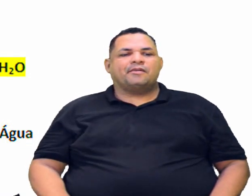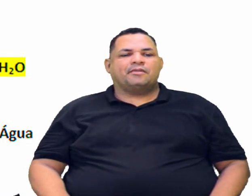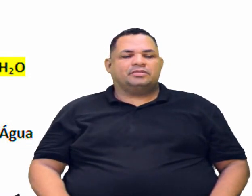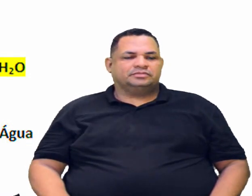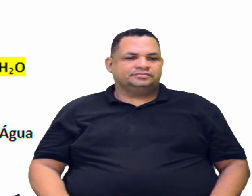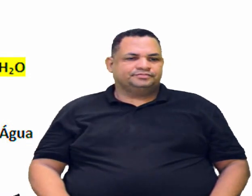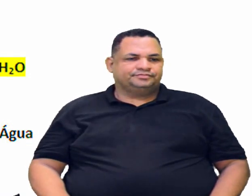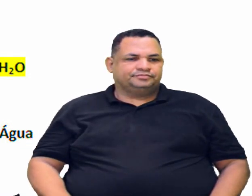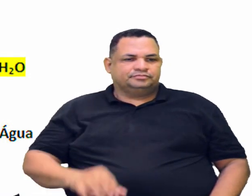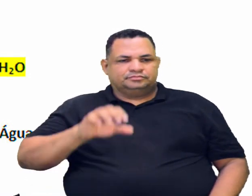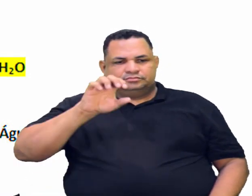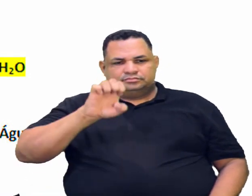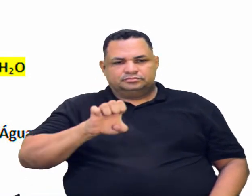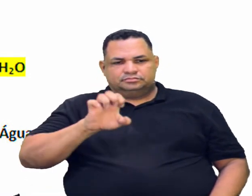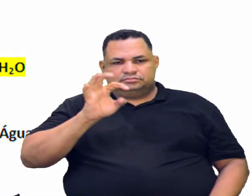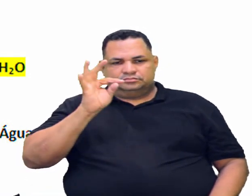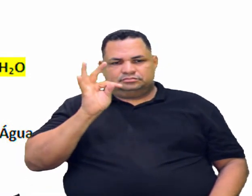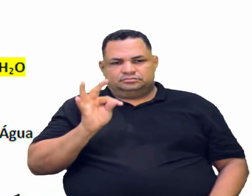etanol.